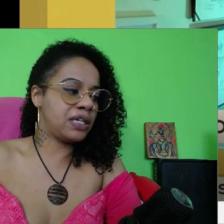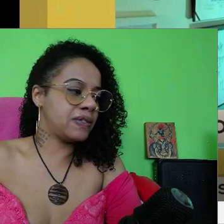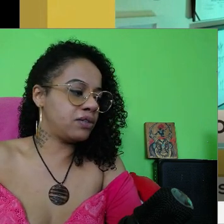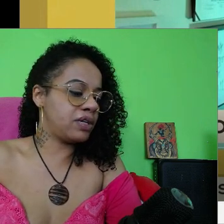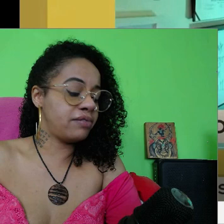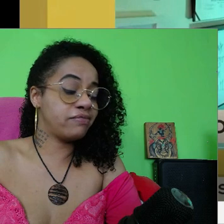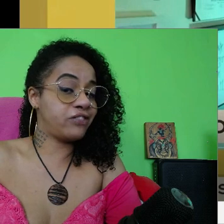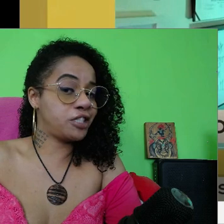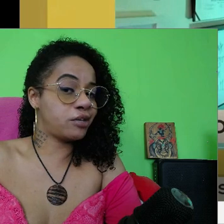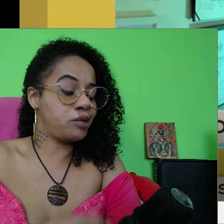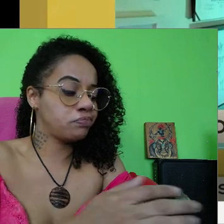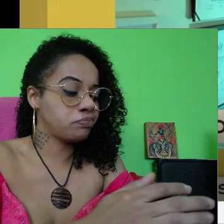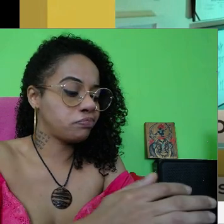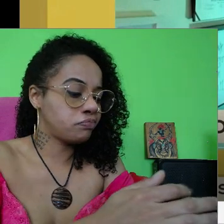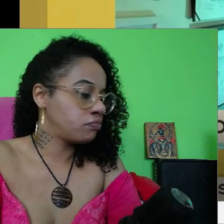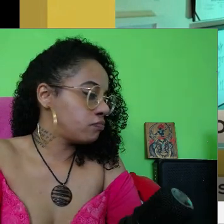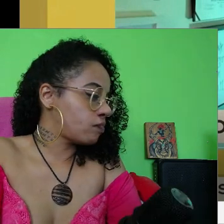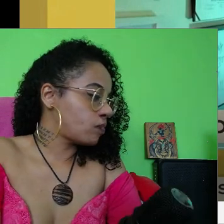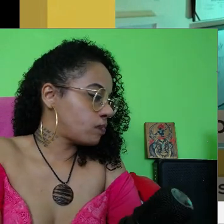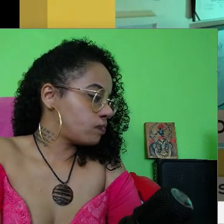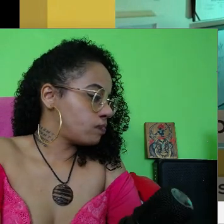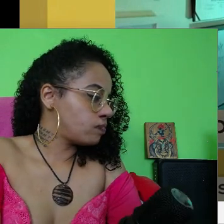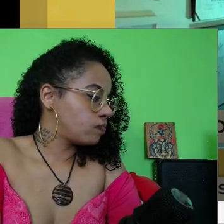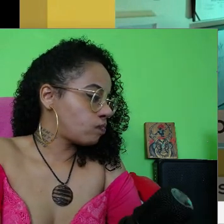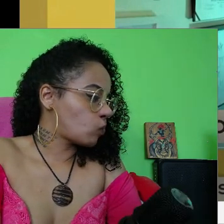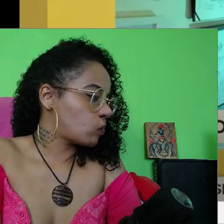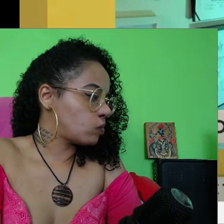está se popularizando né vai saber